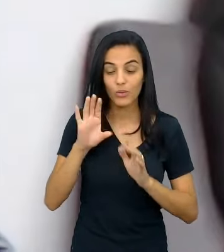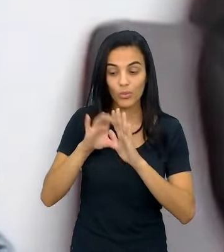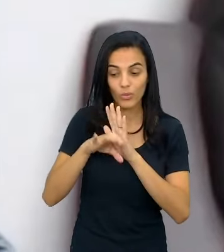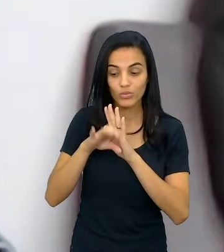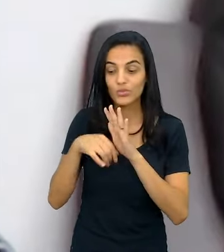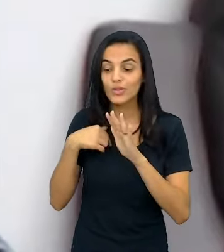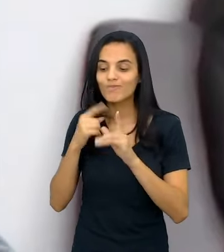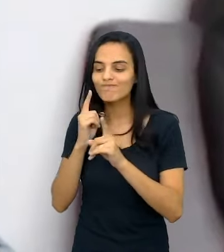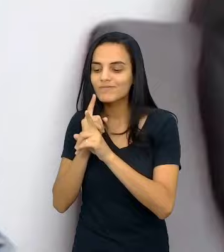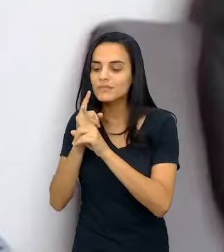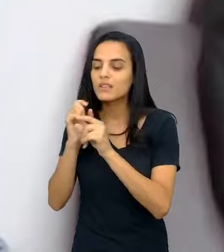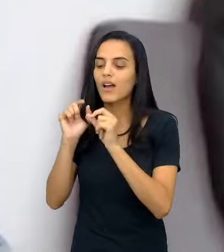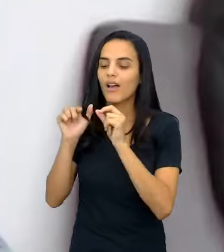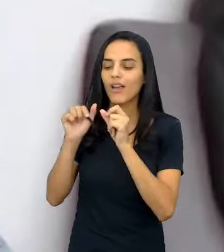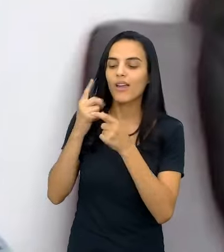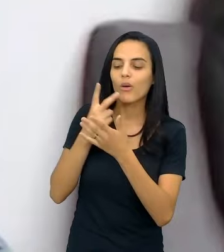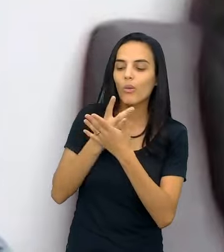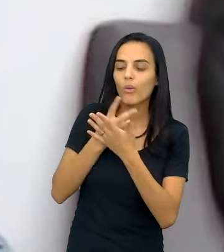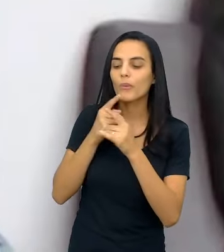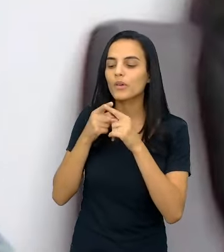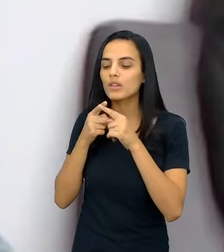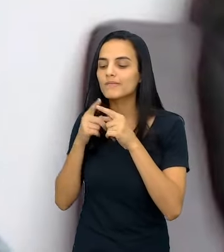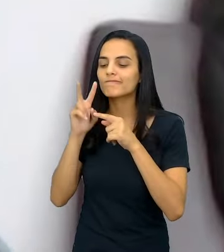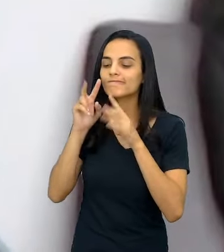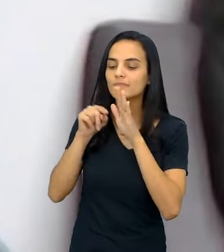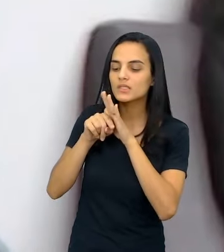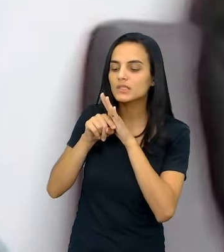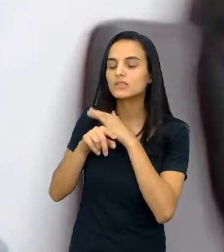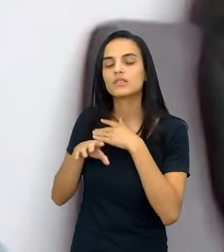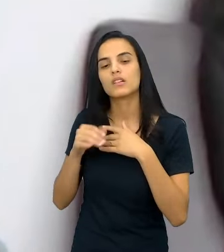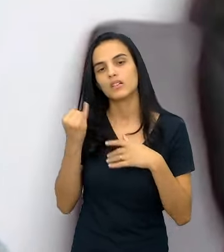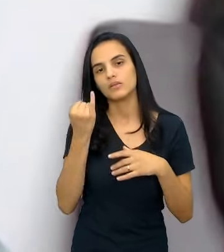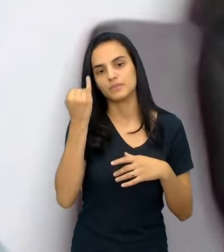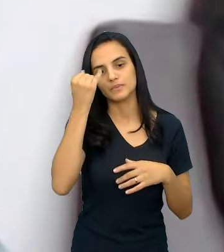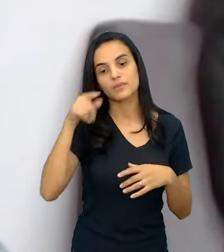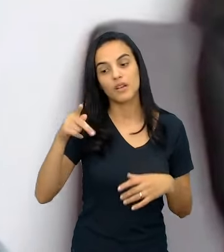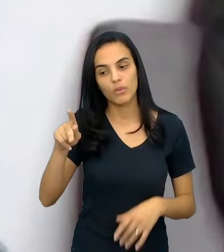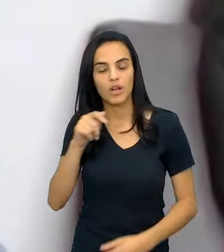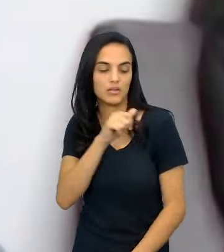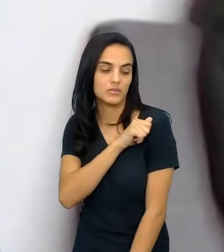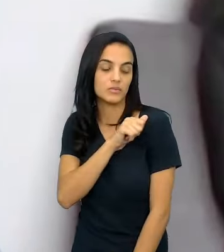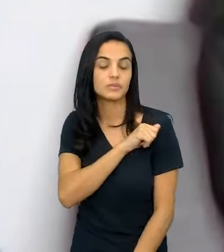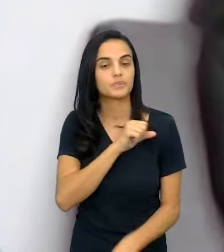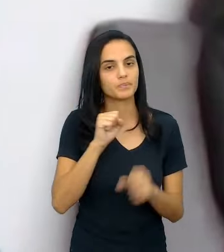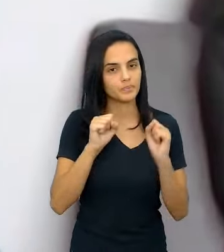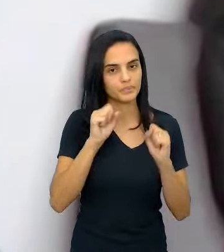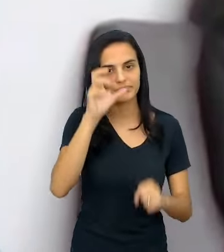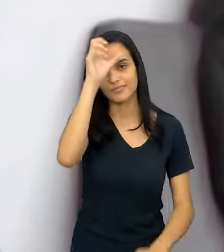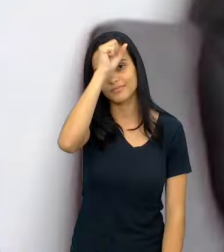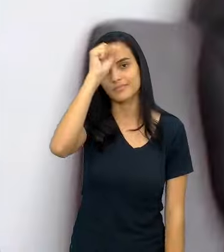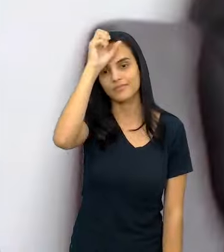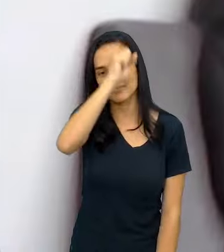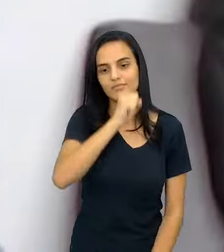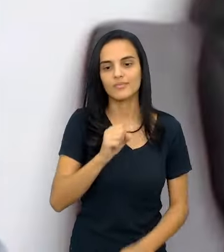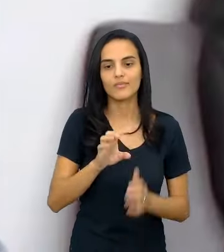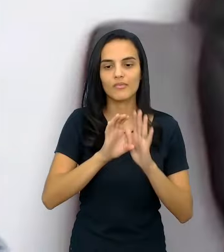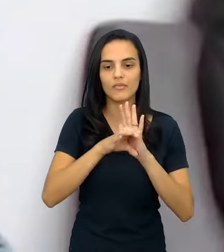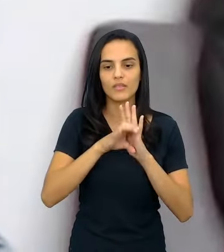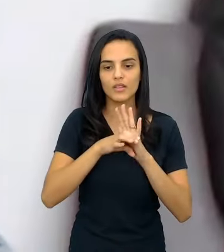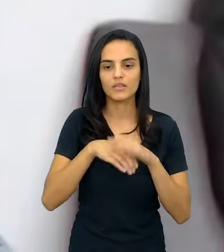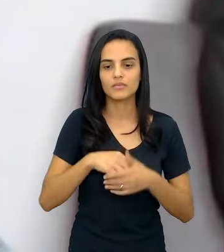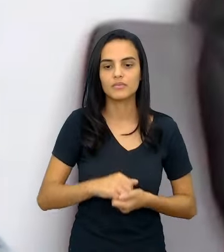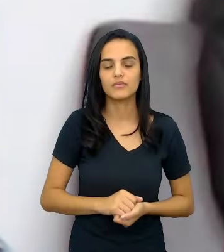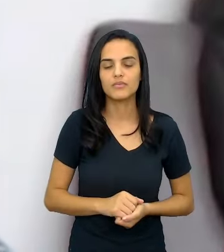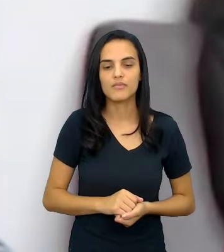conteúdo, eu posso fazer as intervenções para que o professor, para que o estudante possa aprender, né, aquele conteúdo. Então,